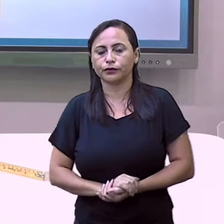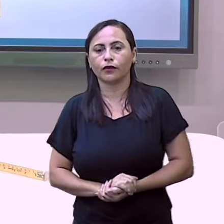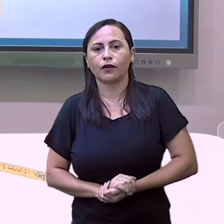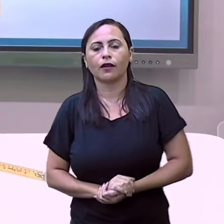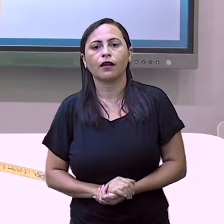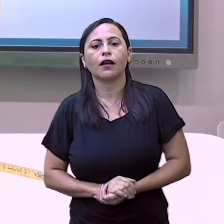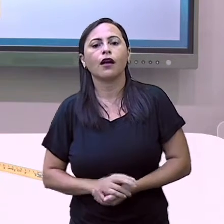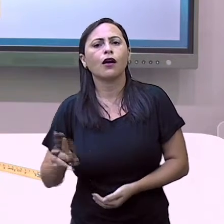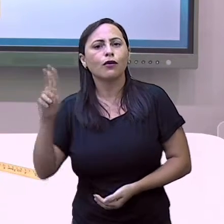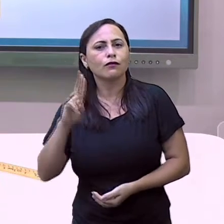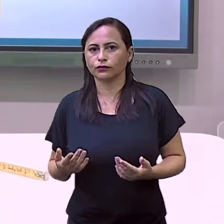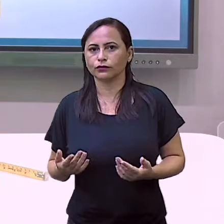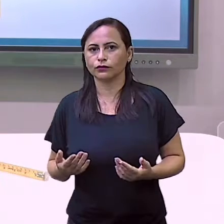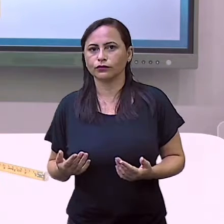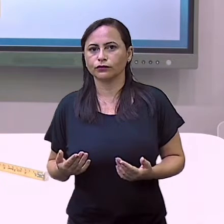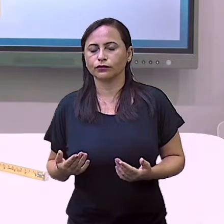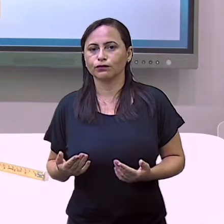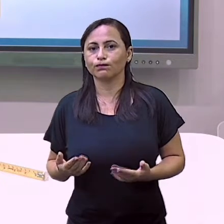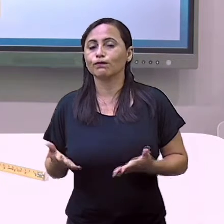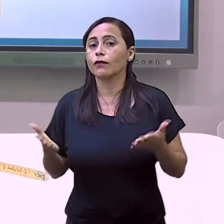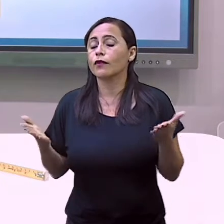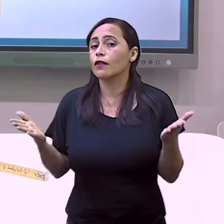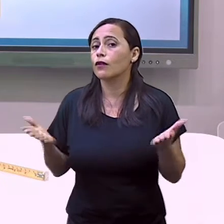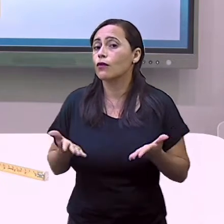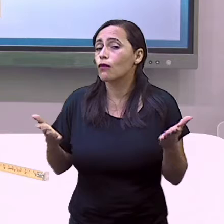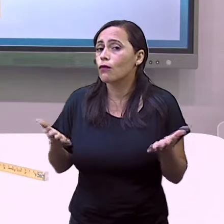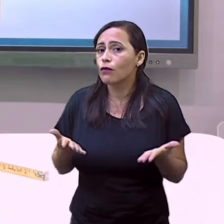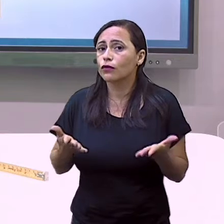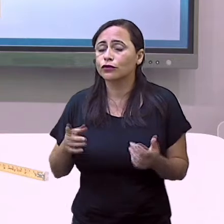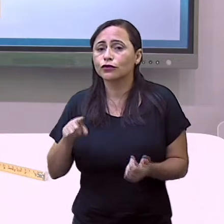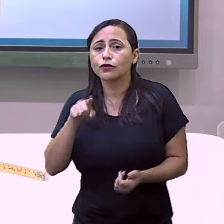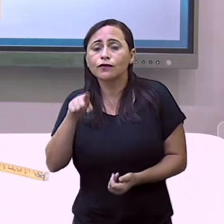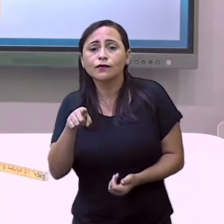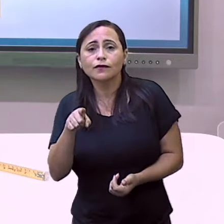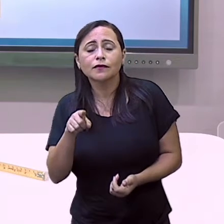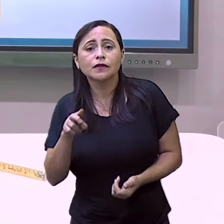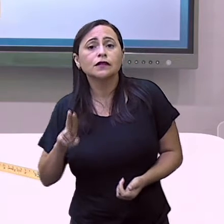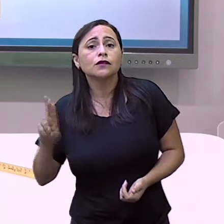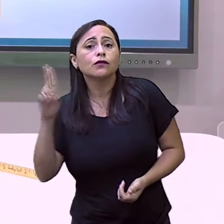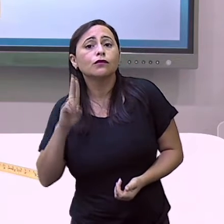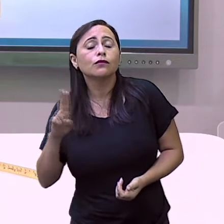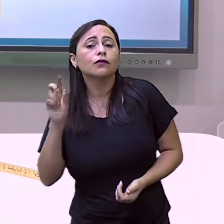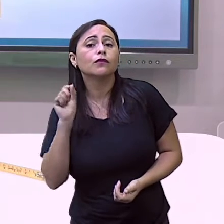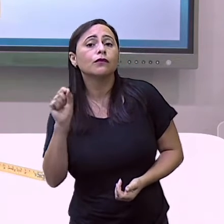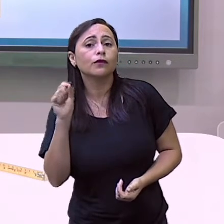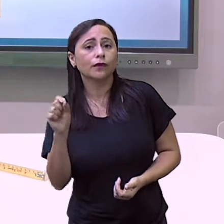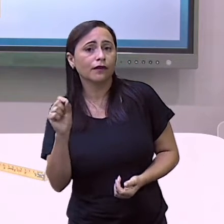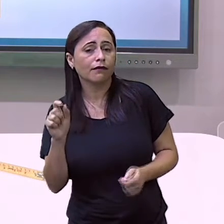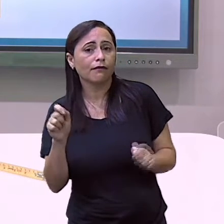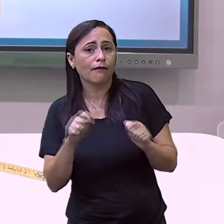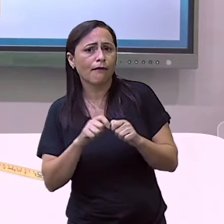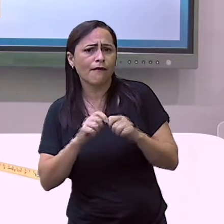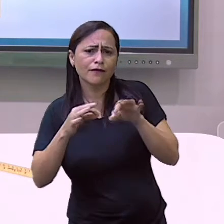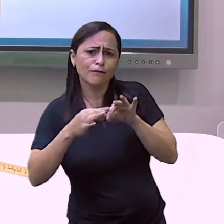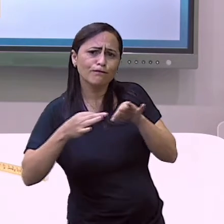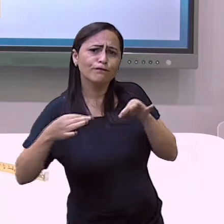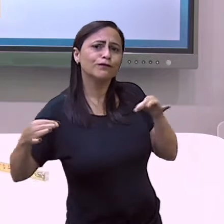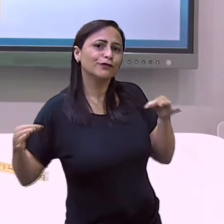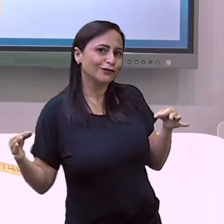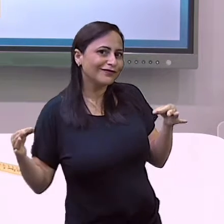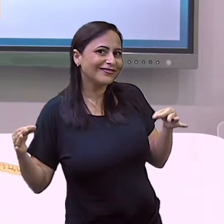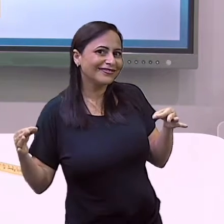para fazer as suas medições. E hoje, você utiliza o que para fazer as suas